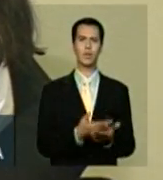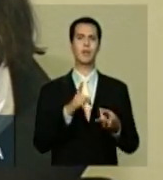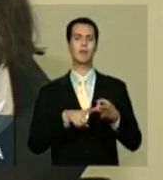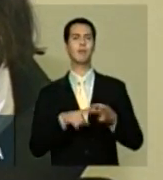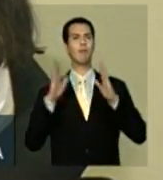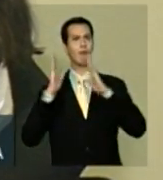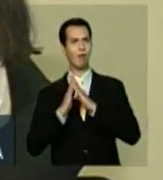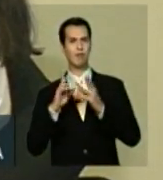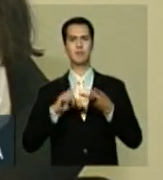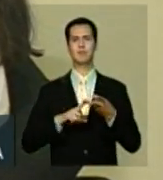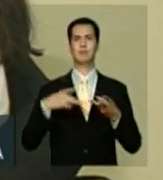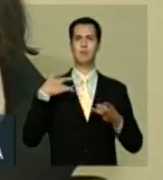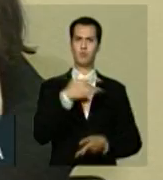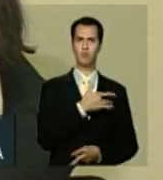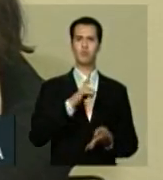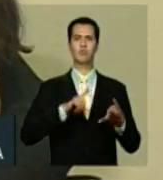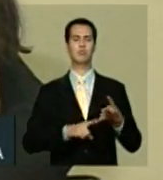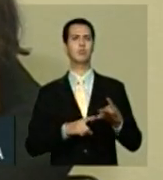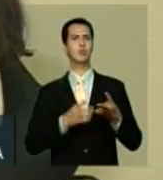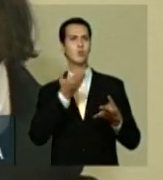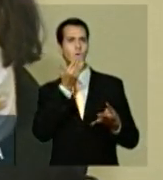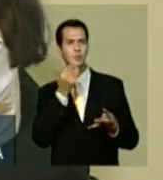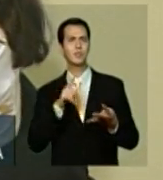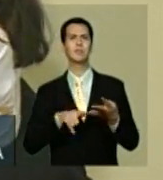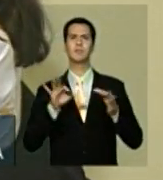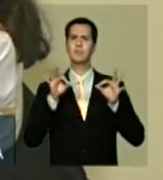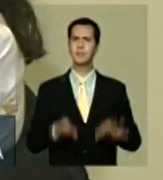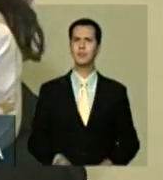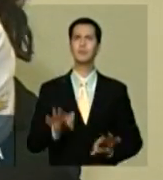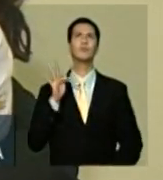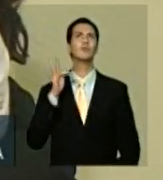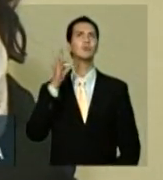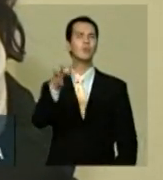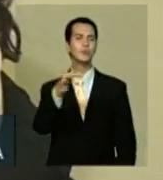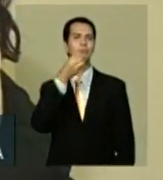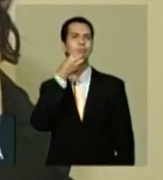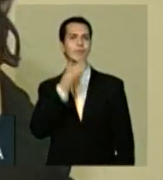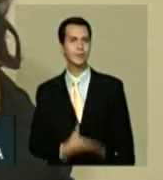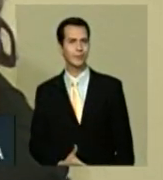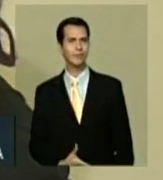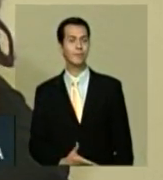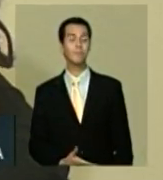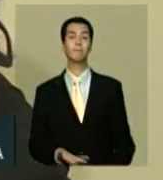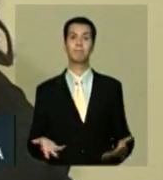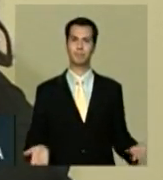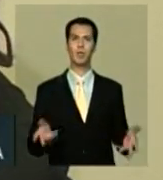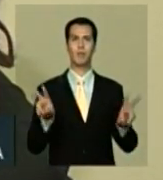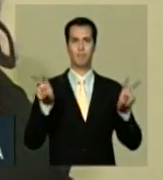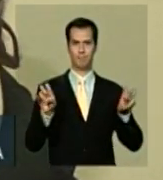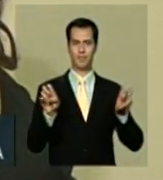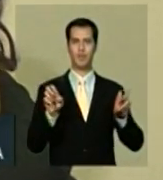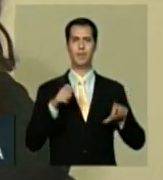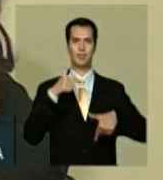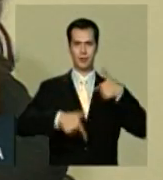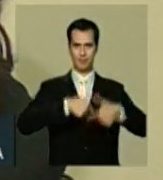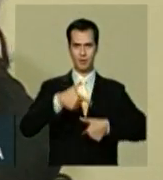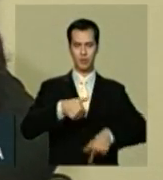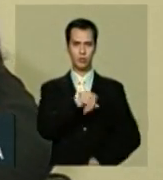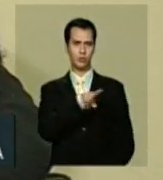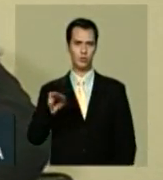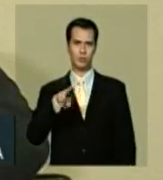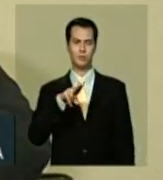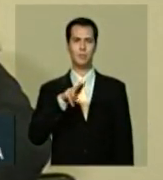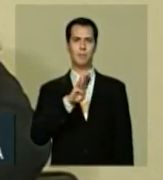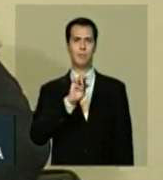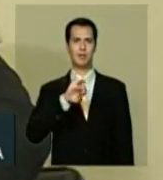tem futuro Sobretudo o a ação Brasil carinhoso é uma ação que